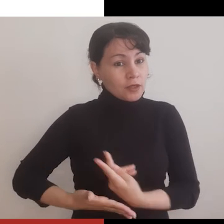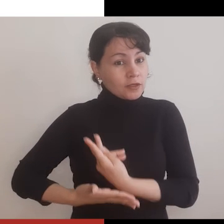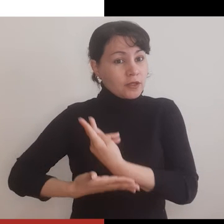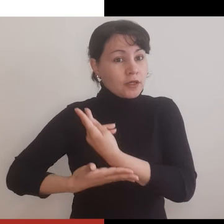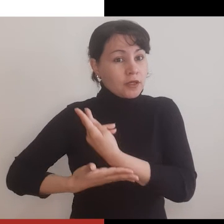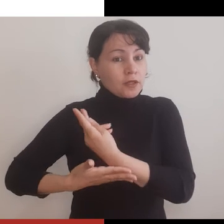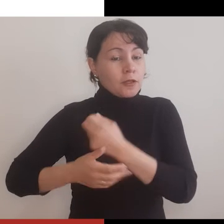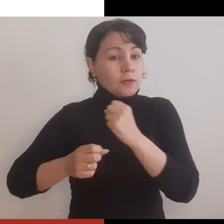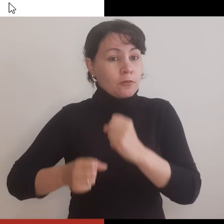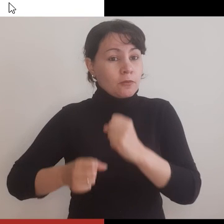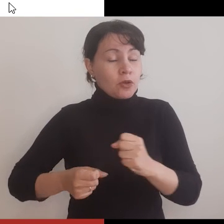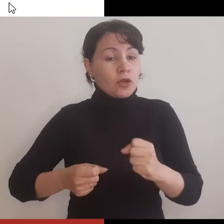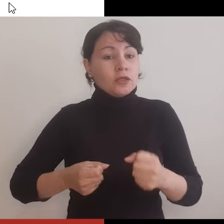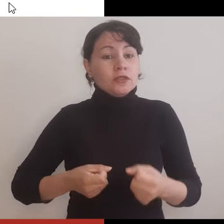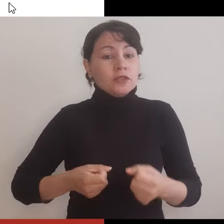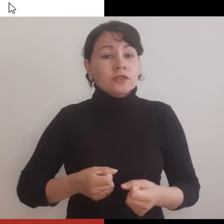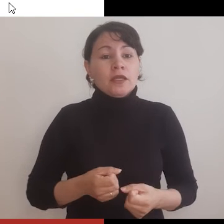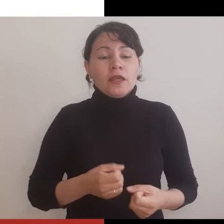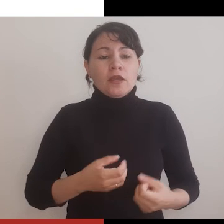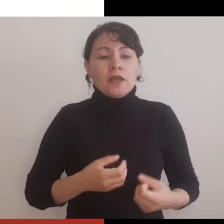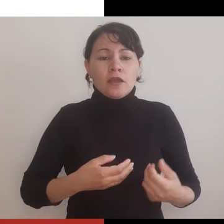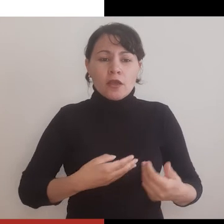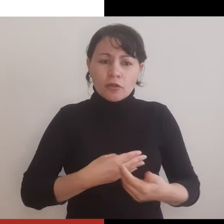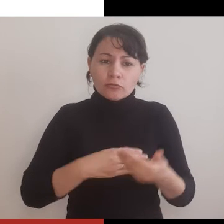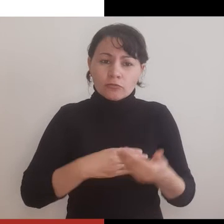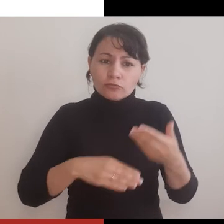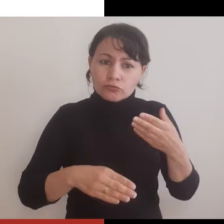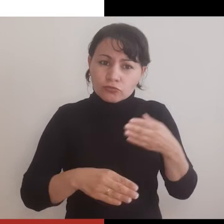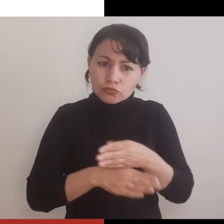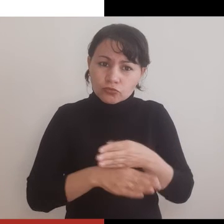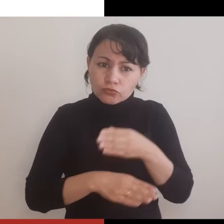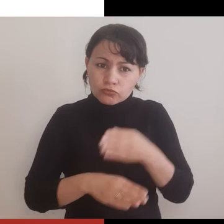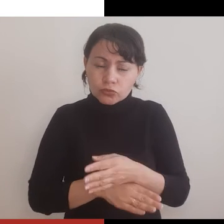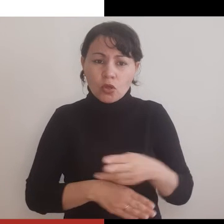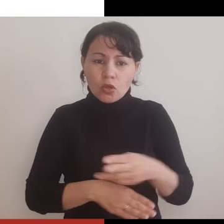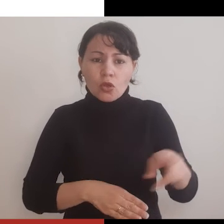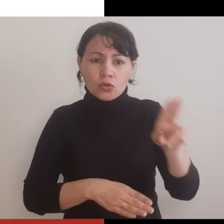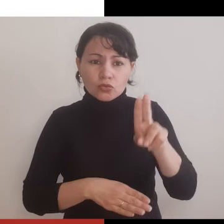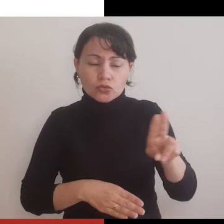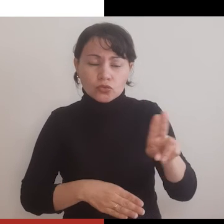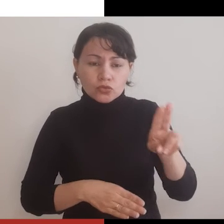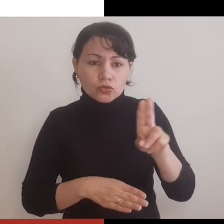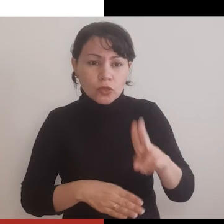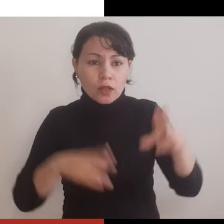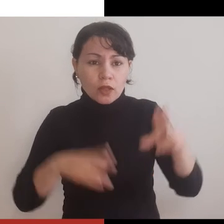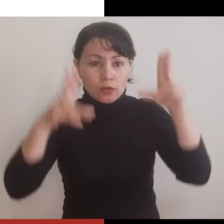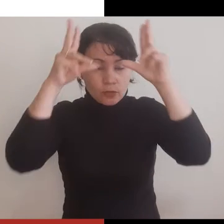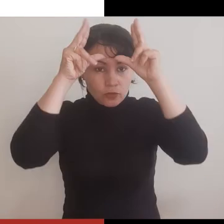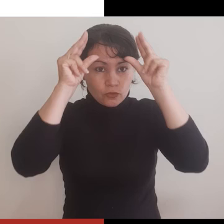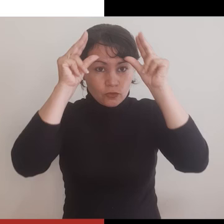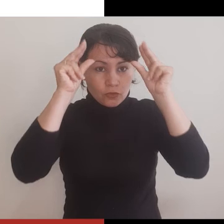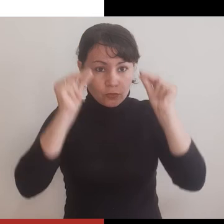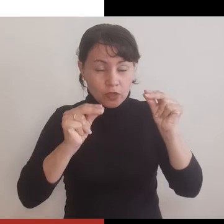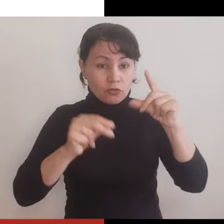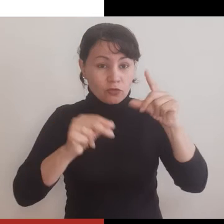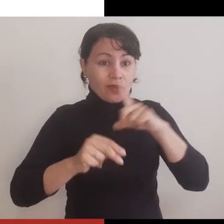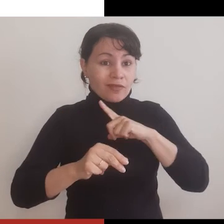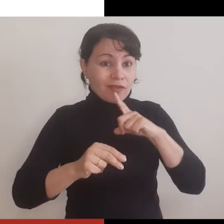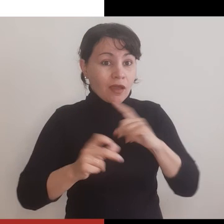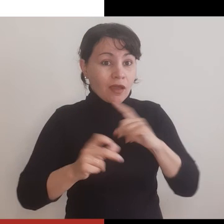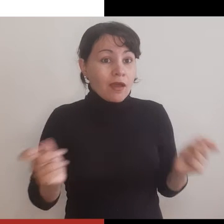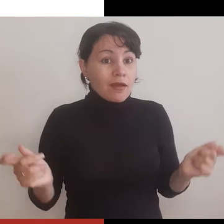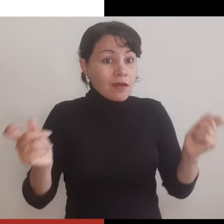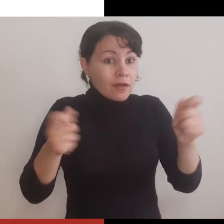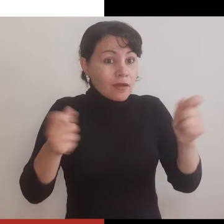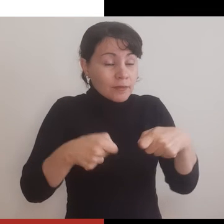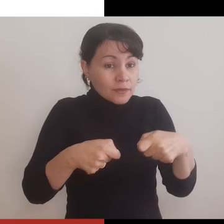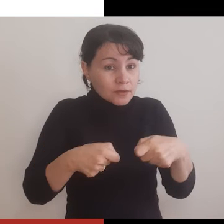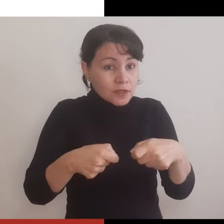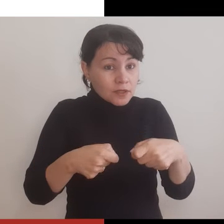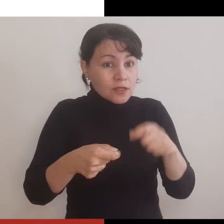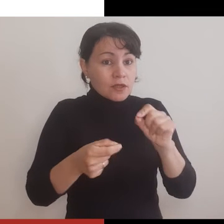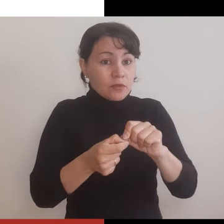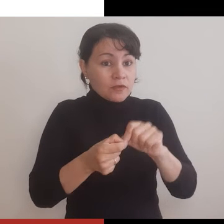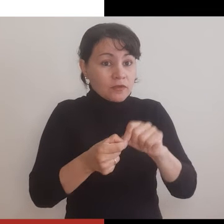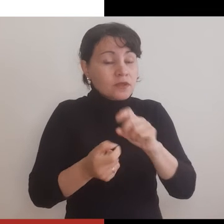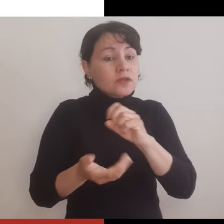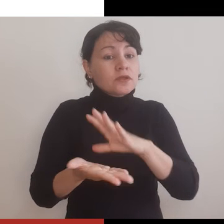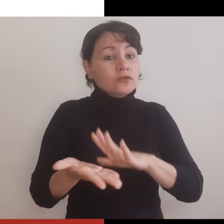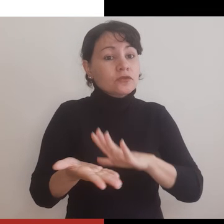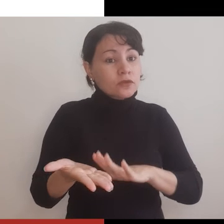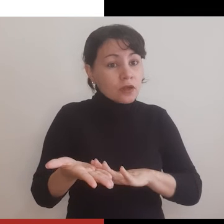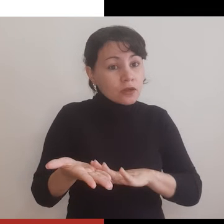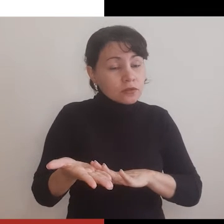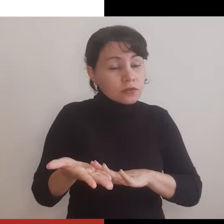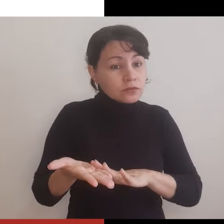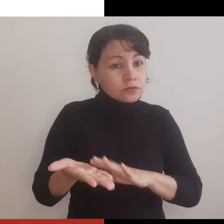ele pode ser inserido pelo enfermeiro, desde que ele seja capacitado para essa atividade.